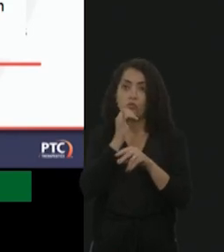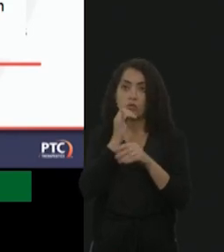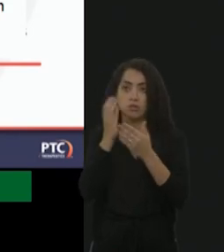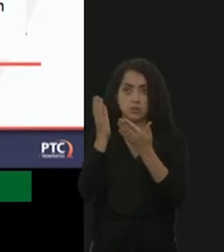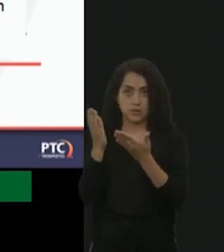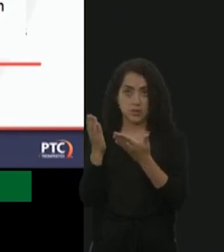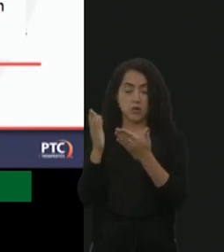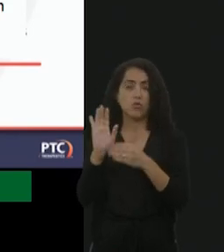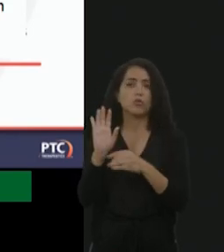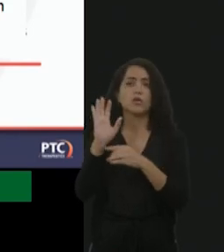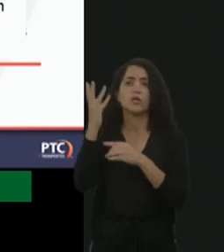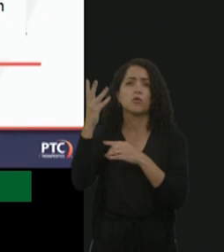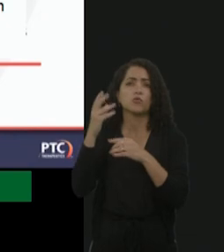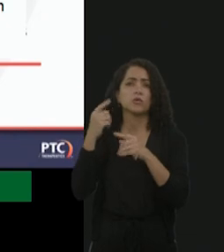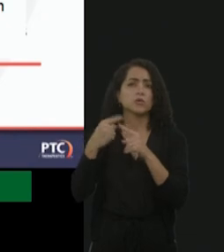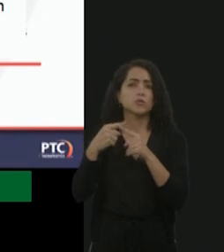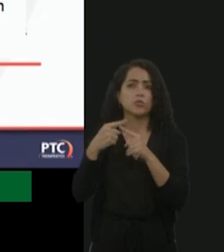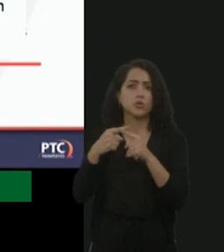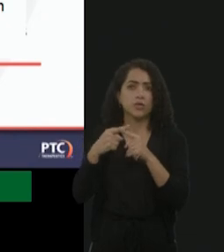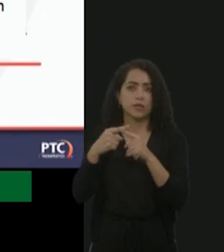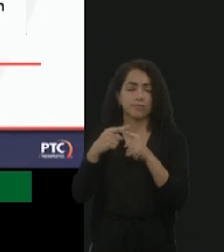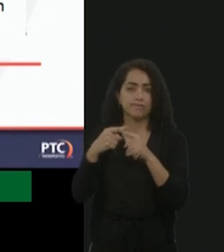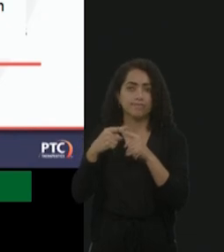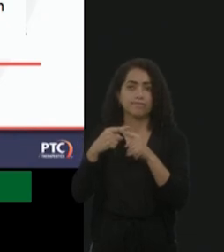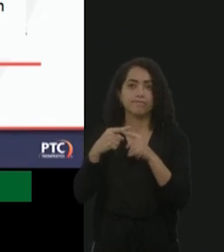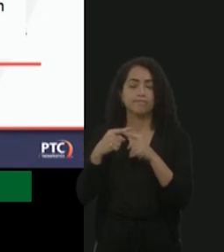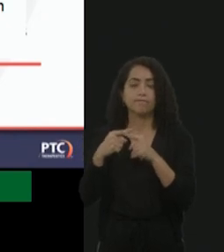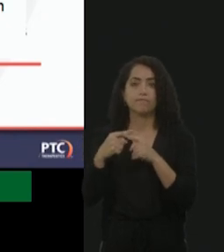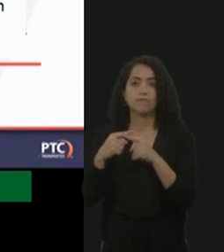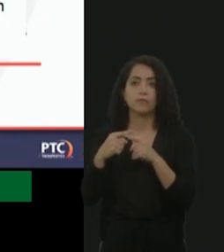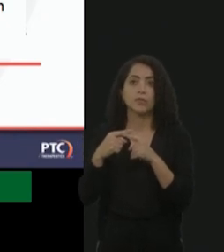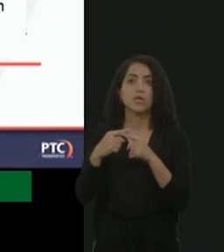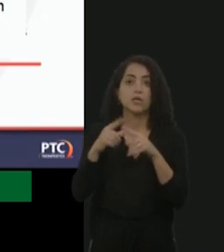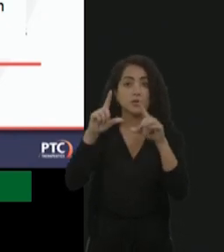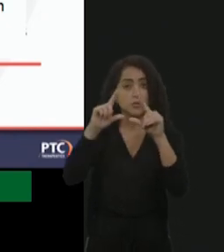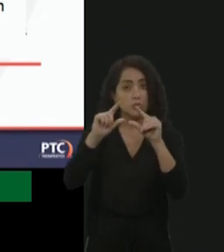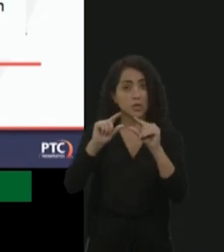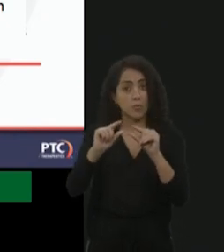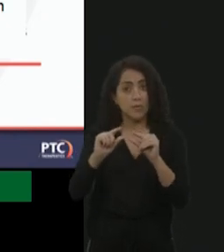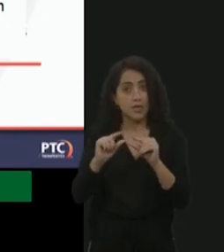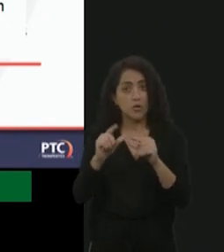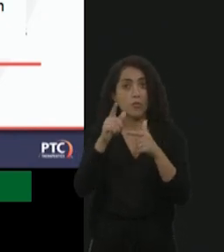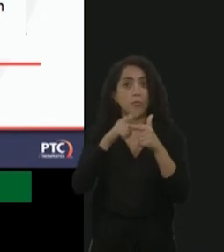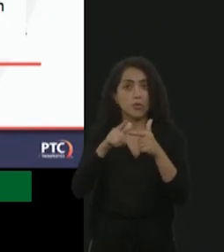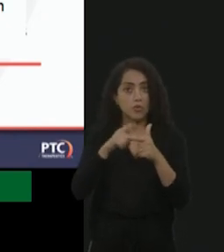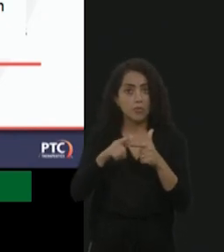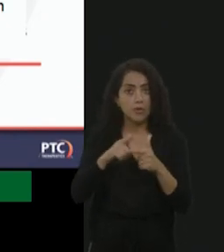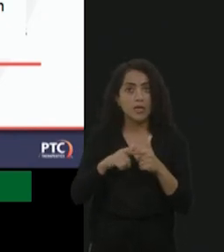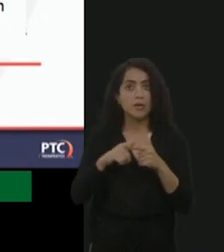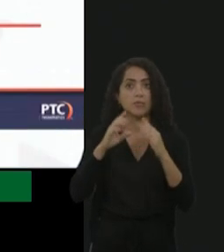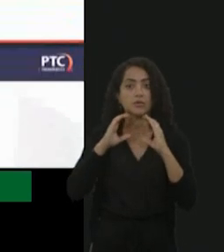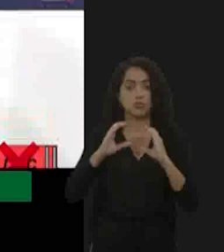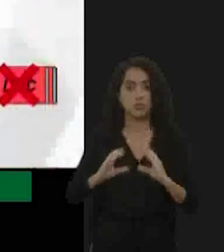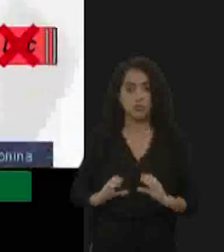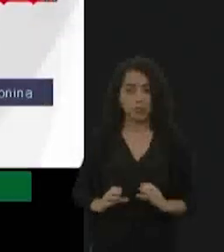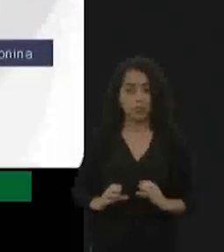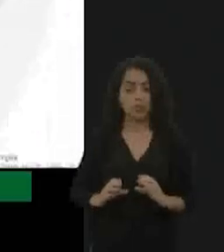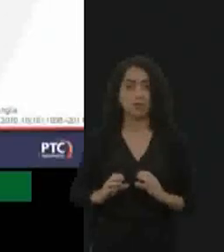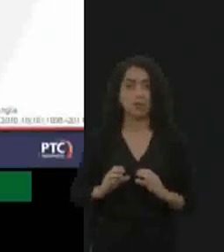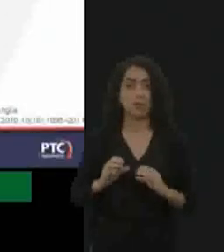que acontece e o porquê dela acontecer. E um grau menor também apresentam problemas comportamentais,